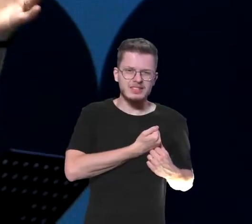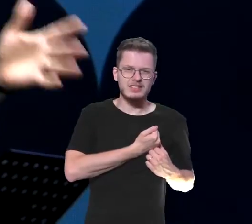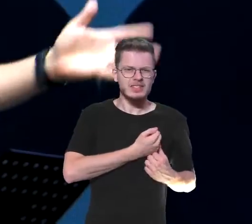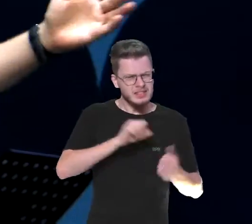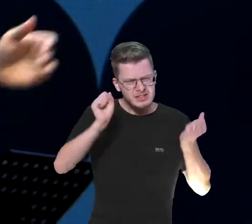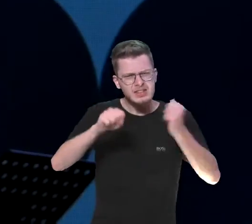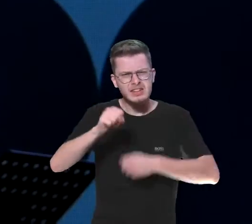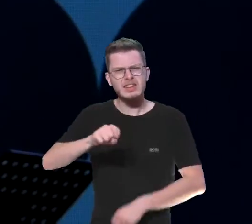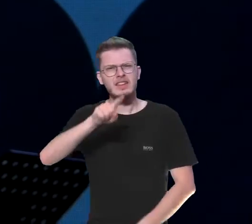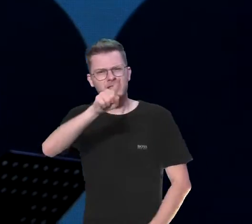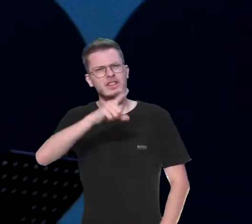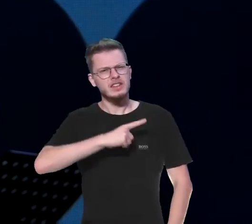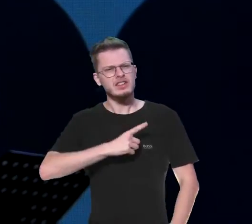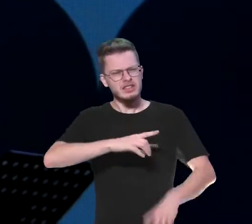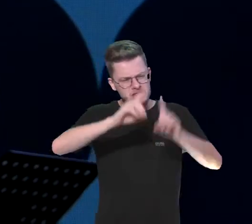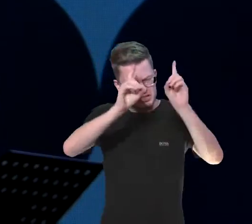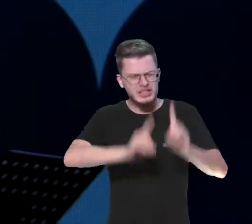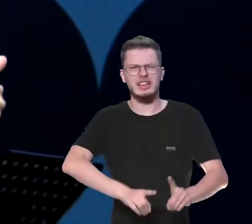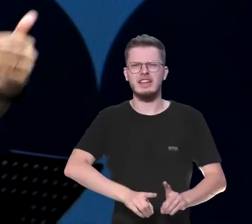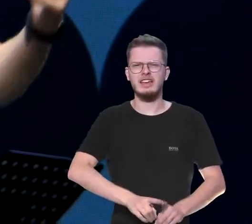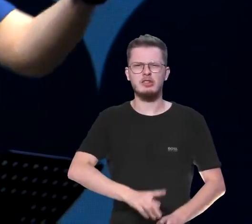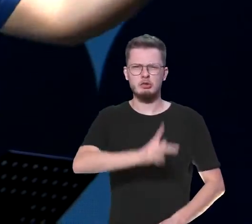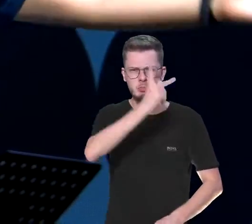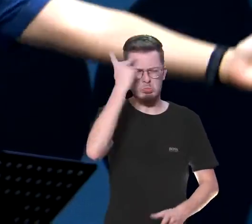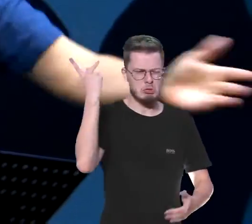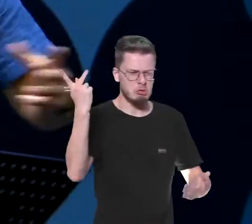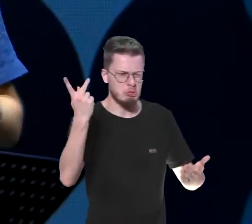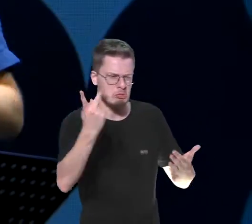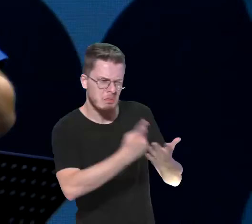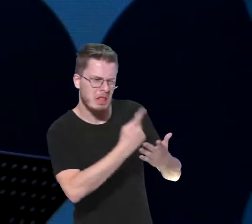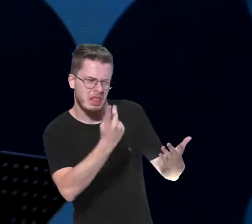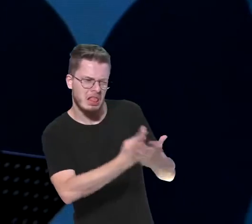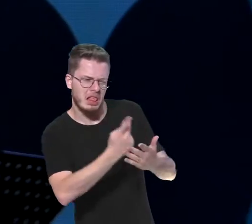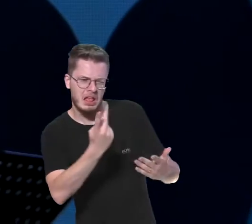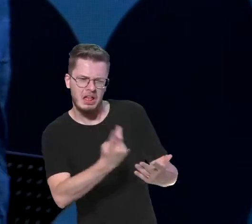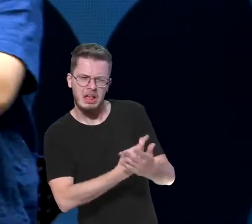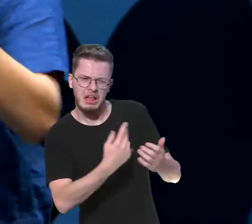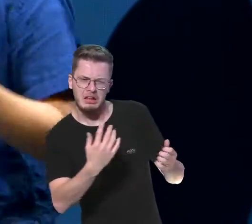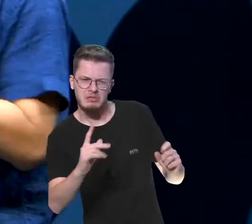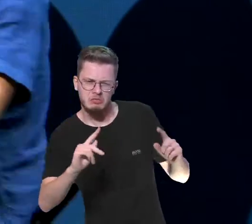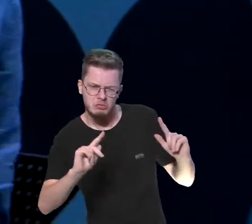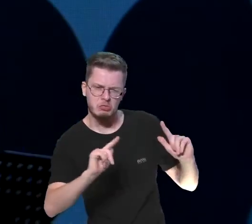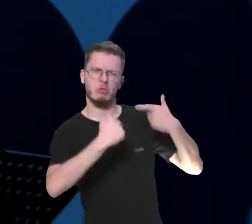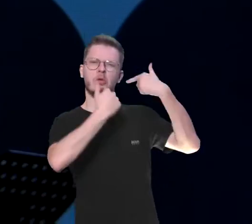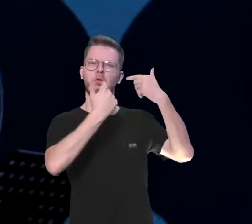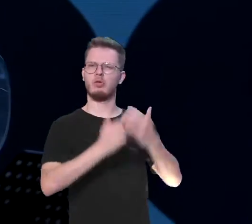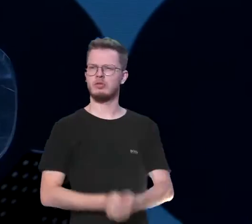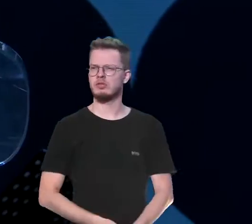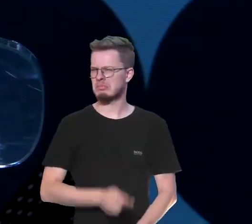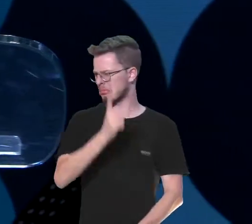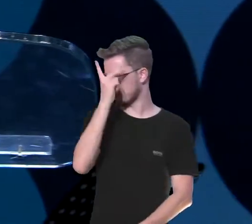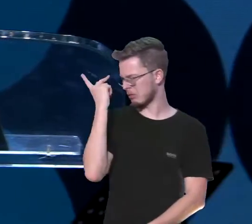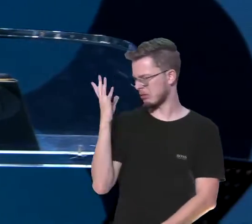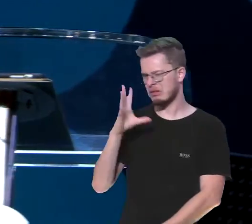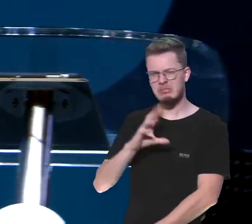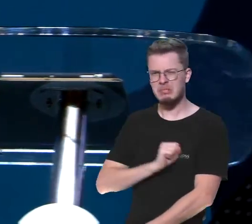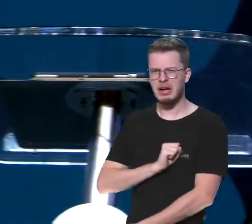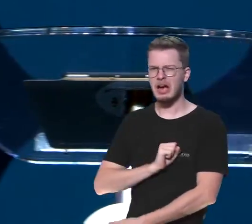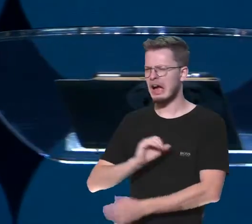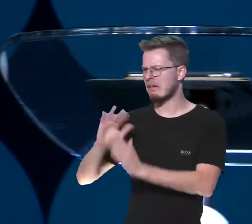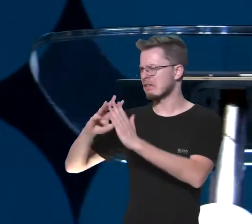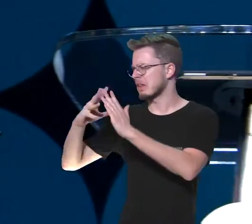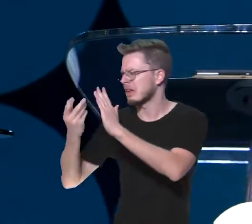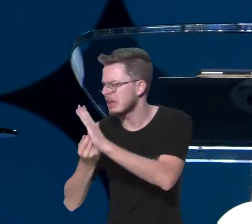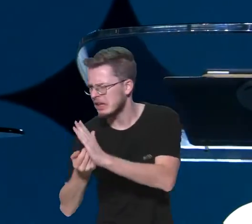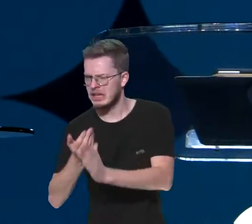você, você foi injustiçado, pessoas que você amava, o seu pai, a sua mãe, o seu amigo, na igreja,